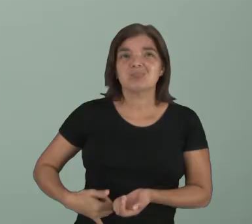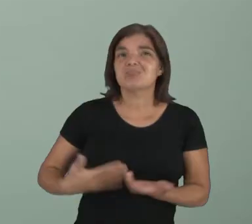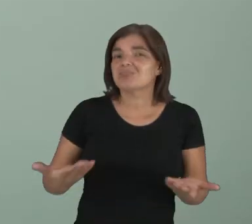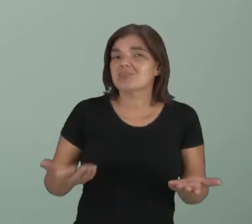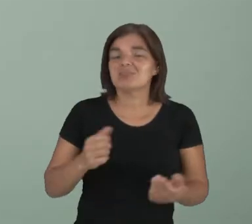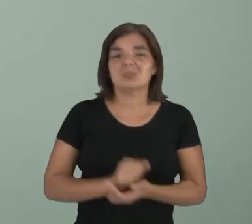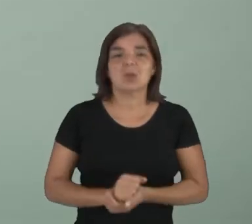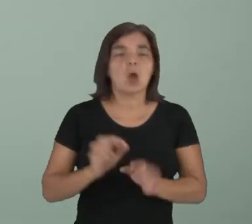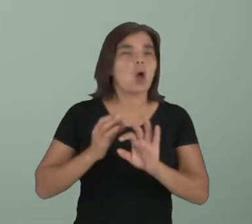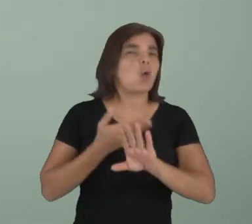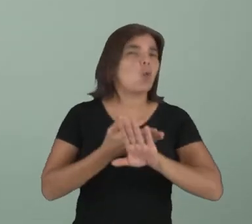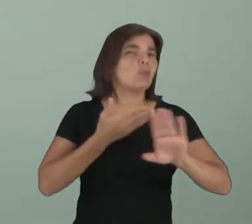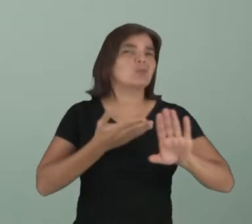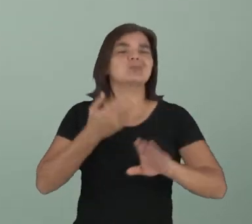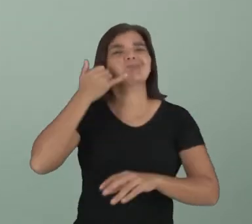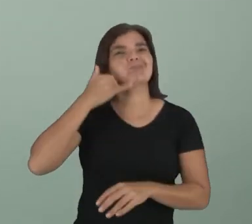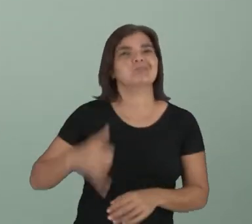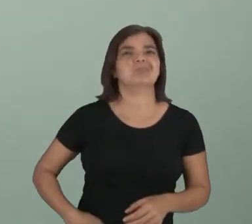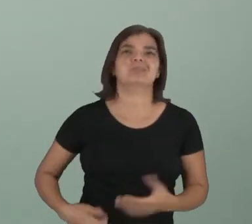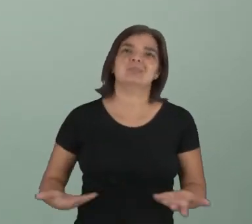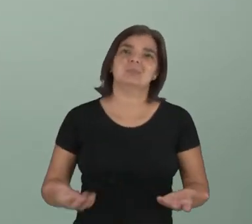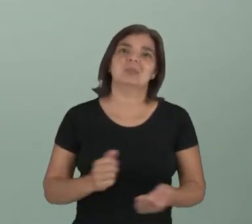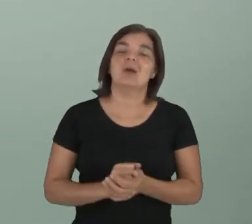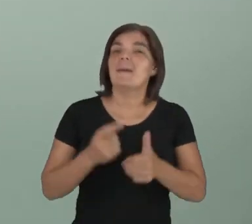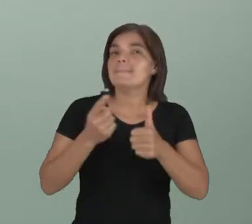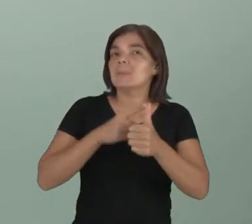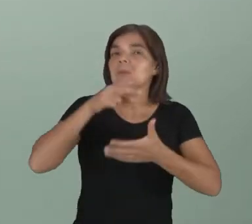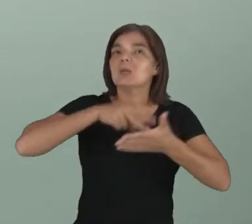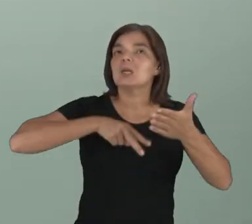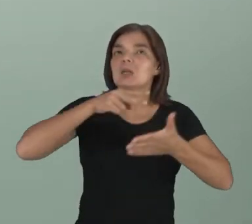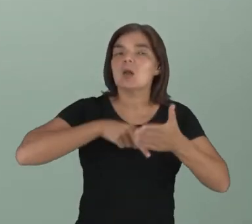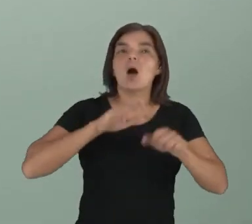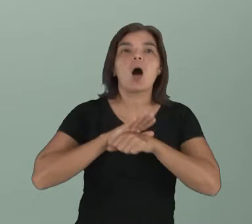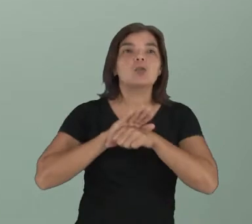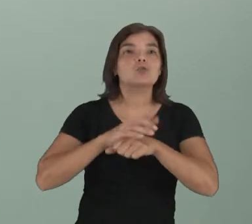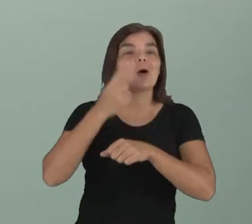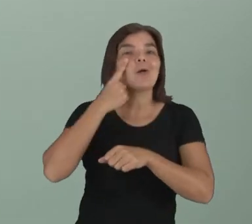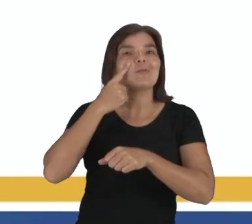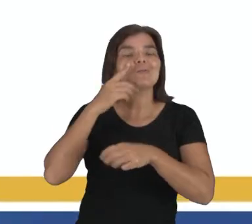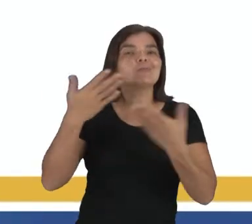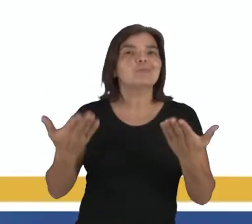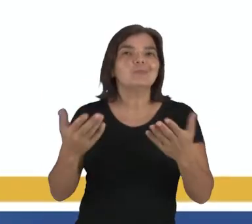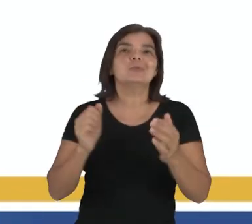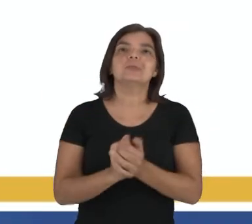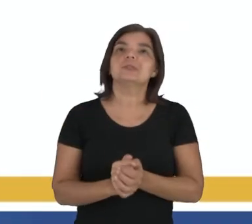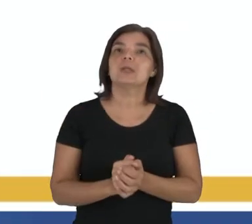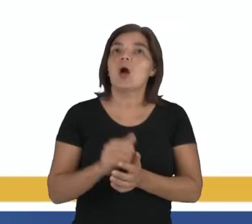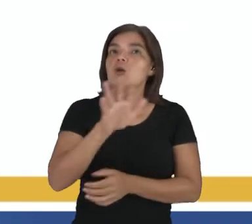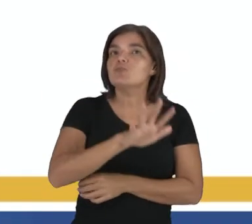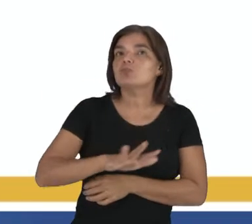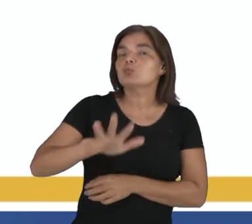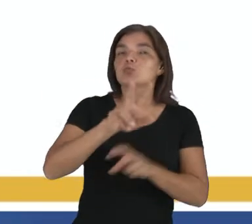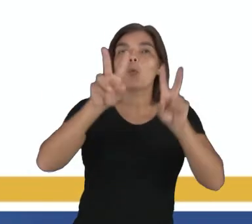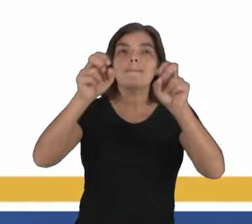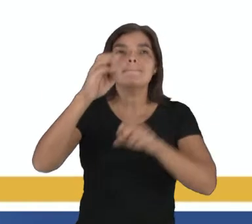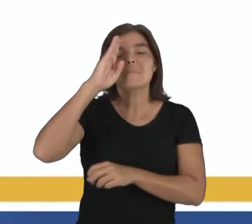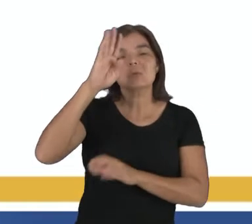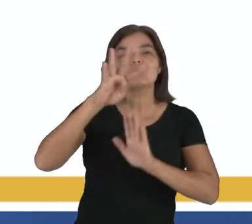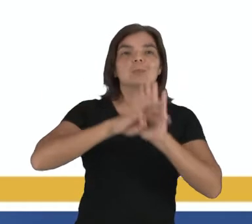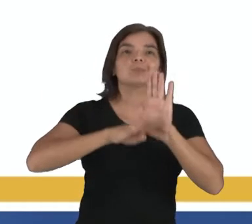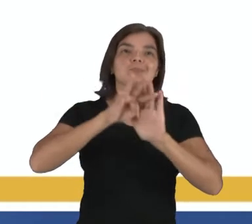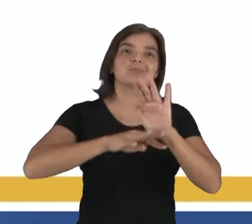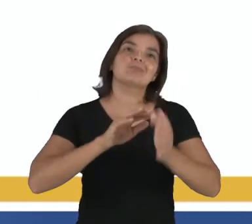não viverem longe do celular. A primeira leitura ajuda a localizar de maneira mais geral o